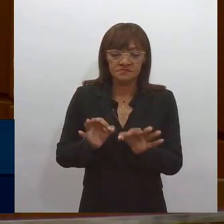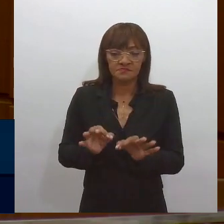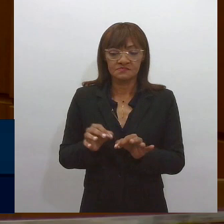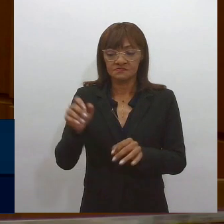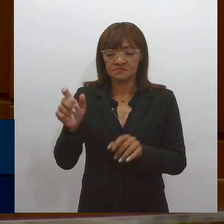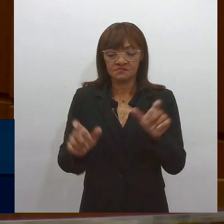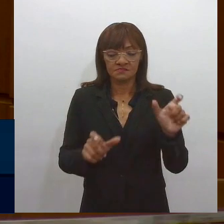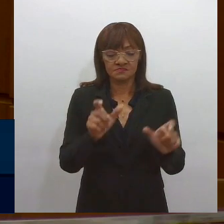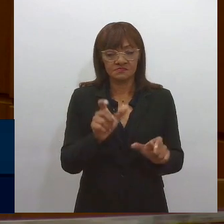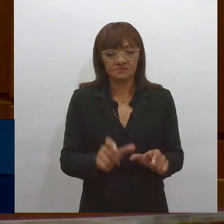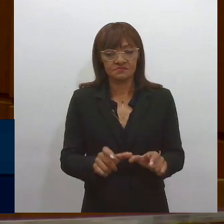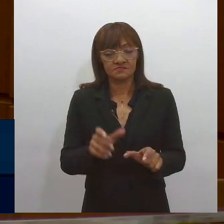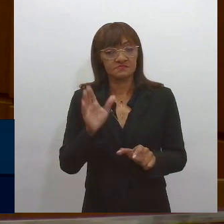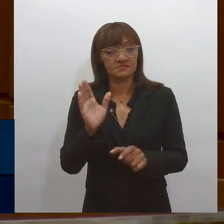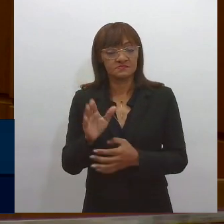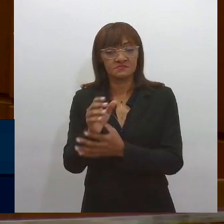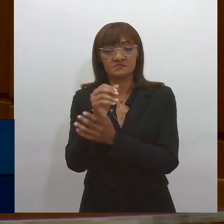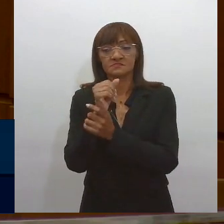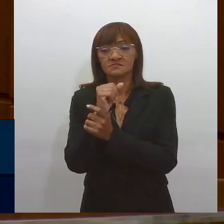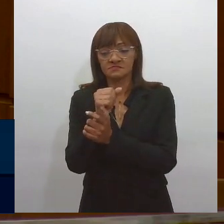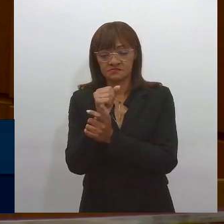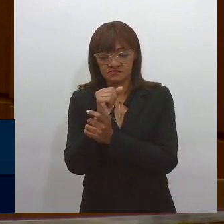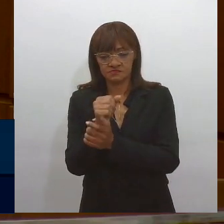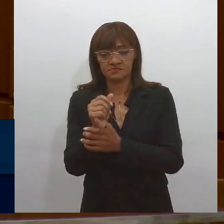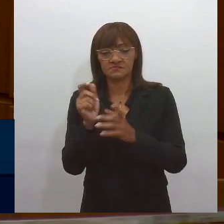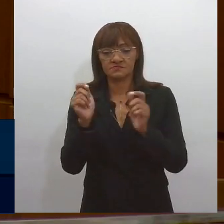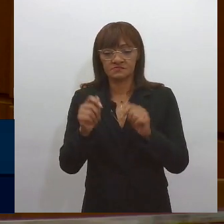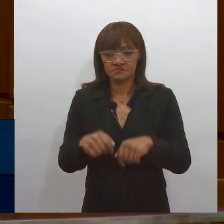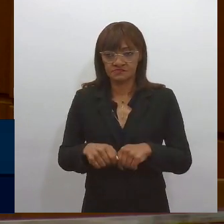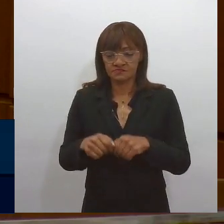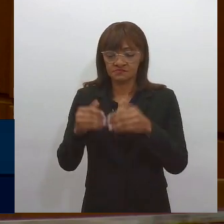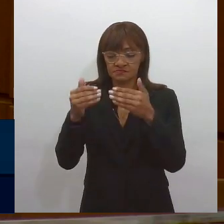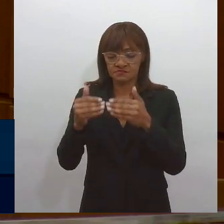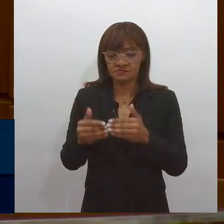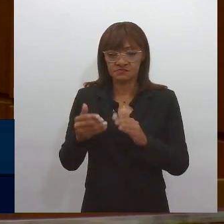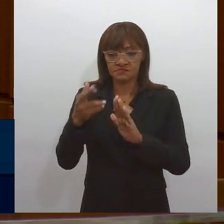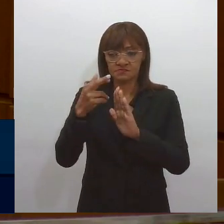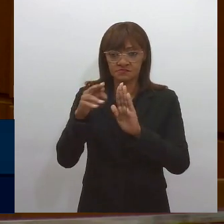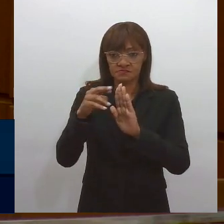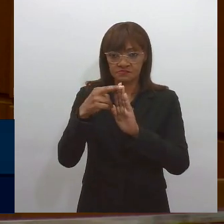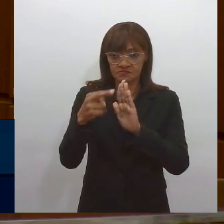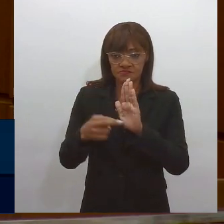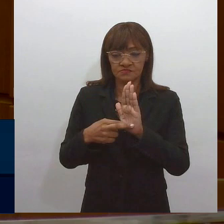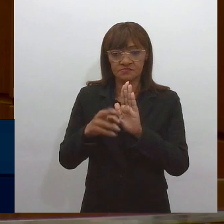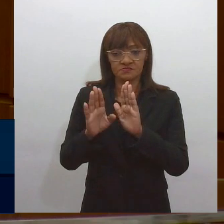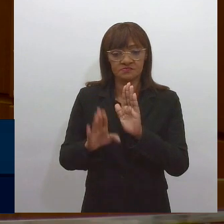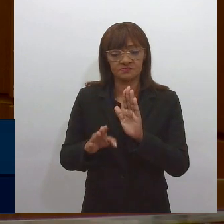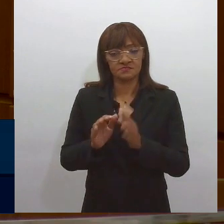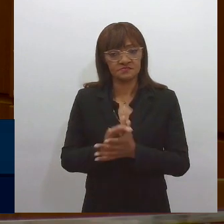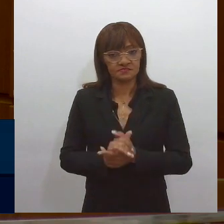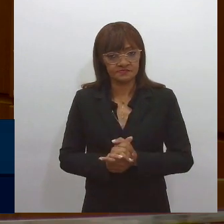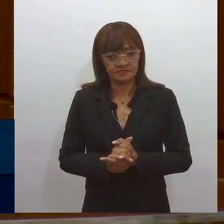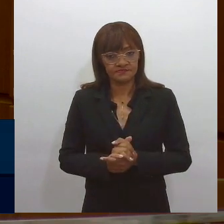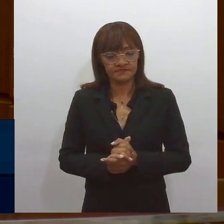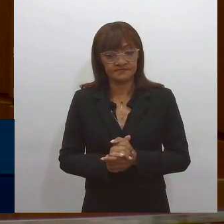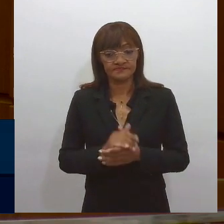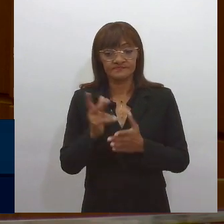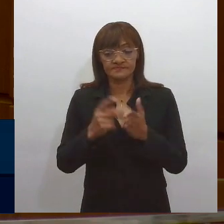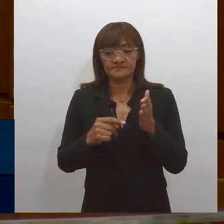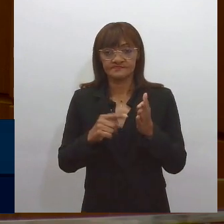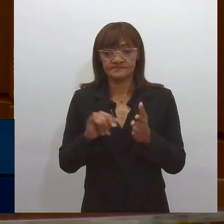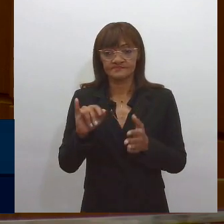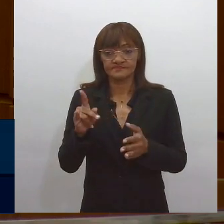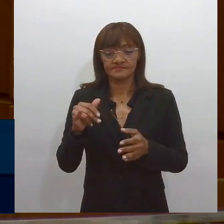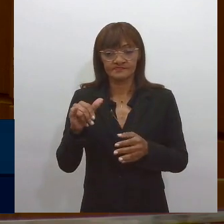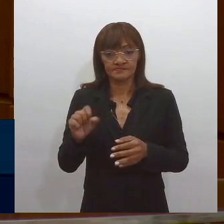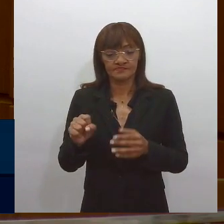aos requisitos necessários para o procedimento com esse projeto o IPS saúde demonstra seu compromisso com a saúde